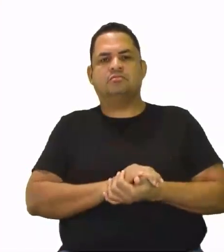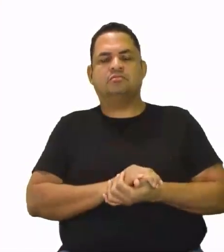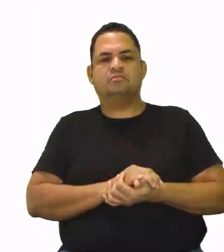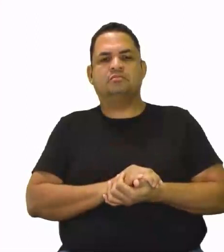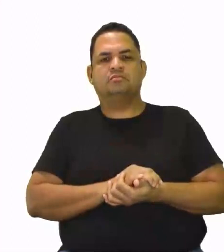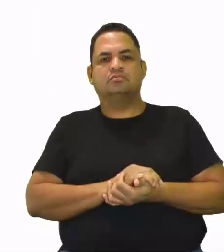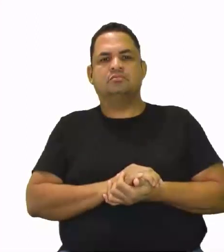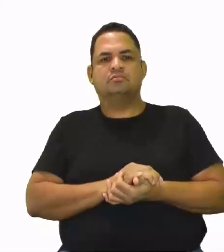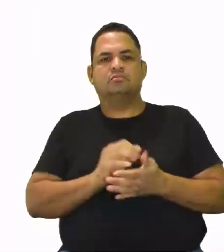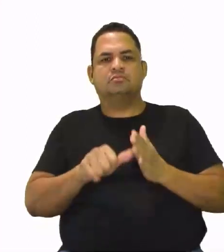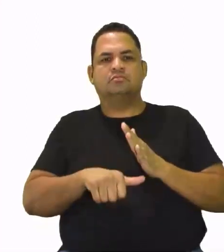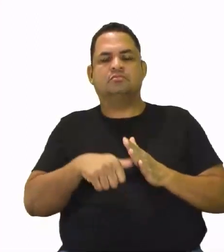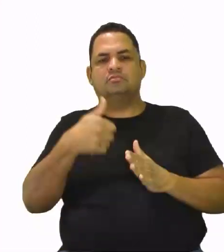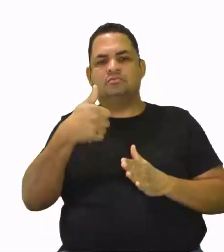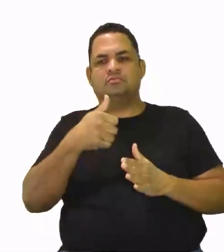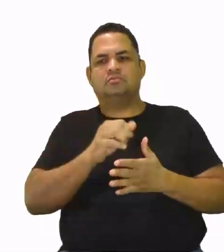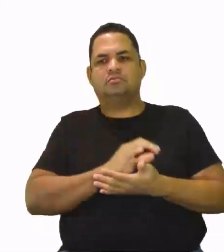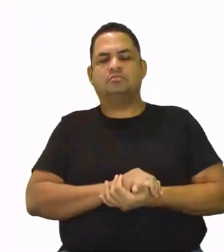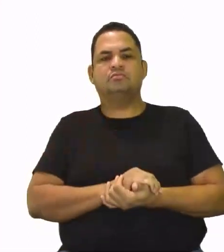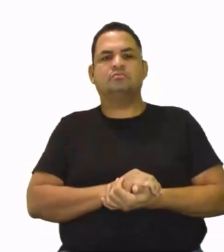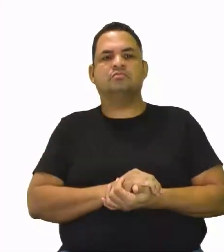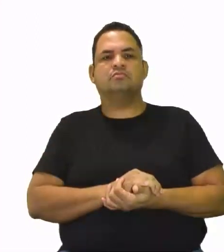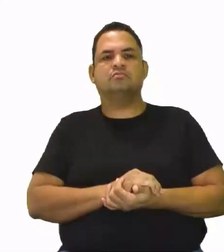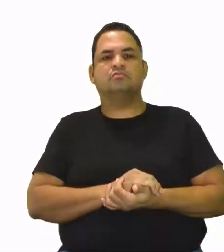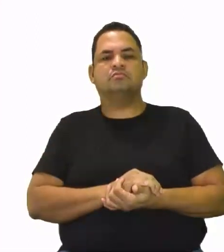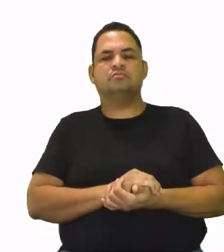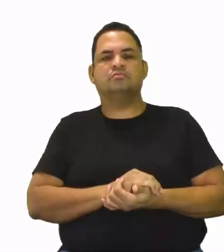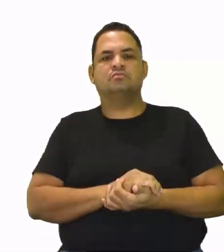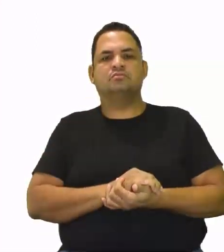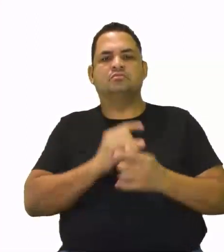gente já começa pela primeira atividade, que diz o seguinte: